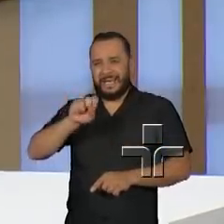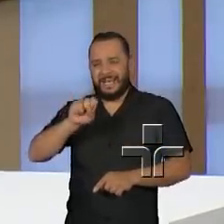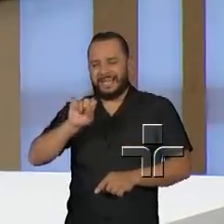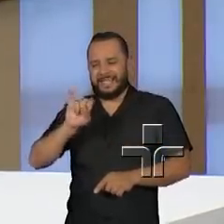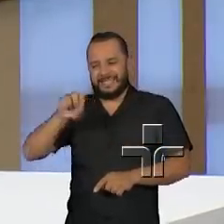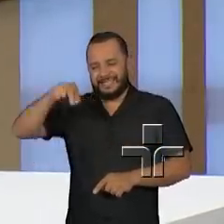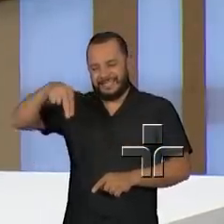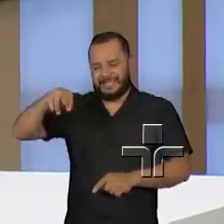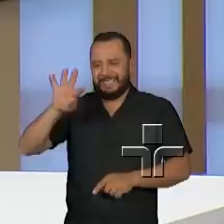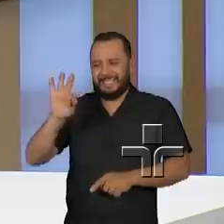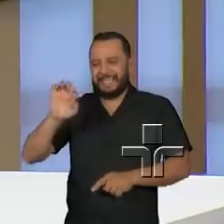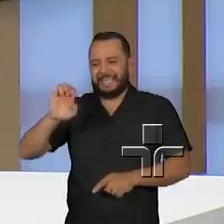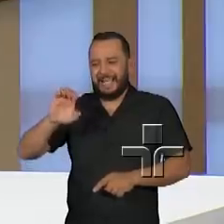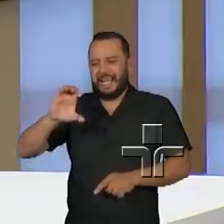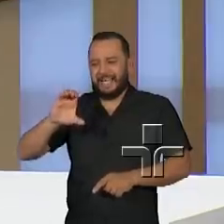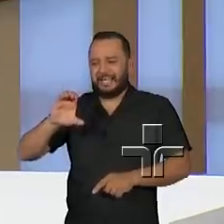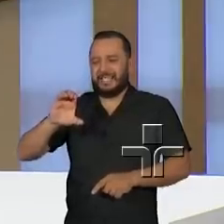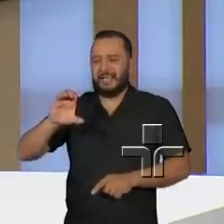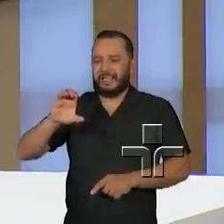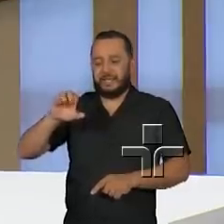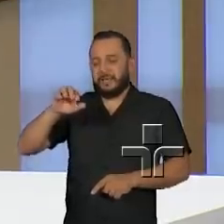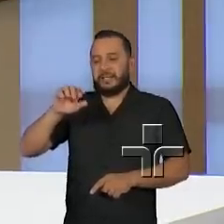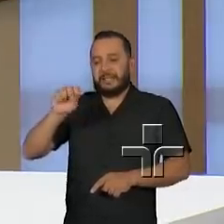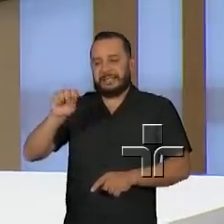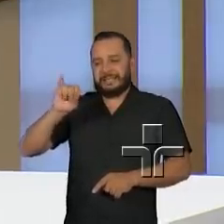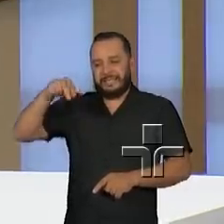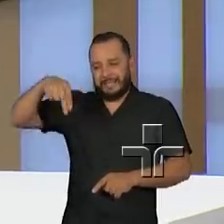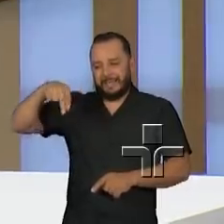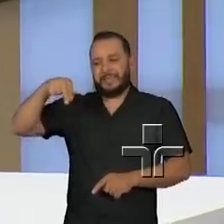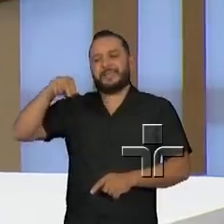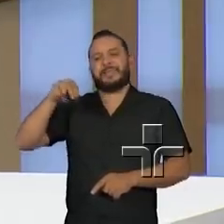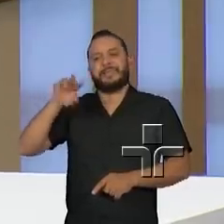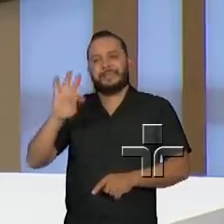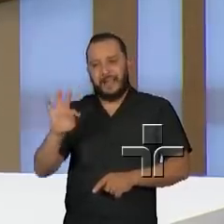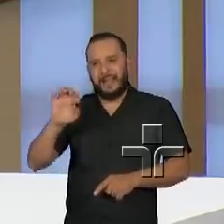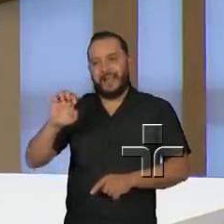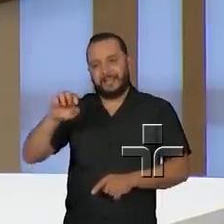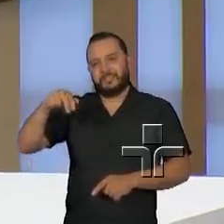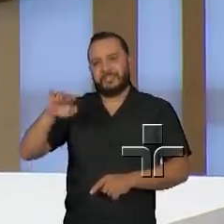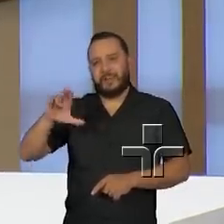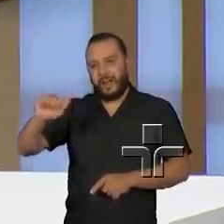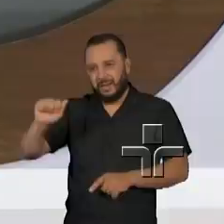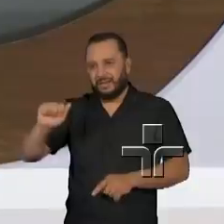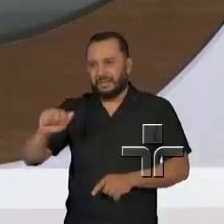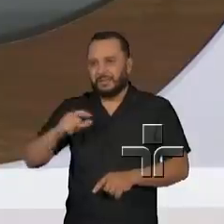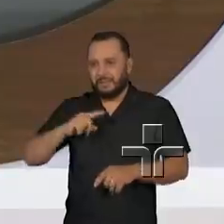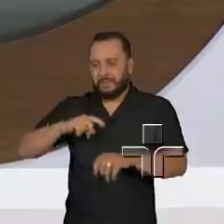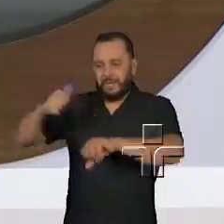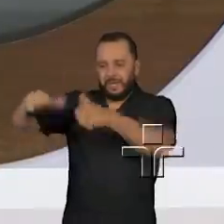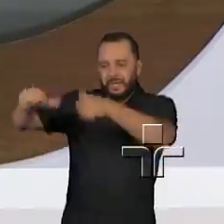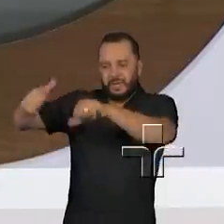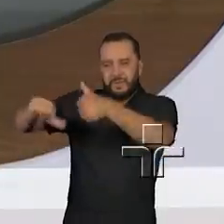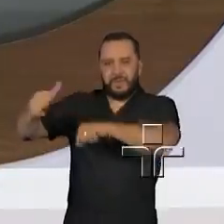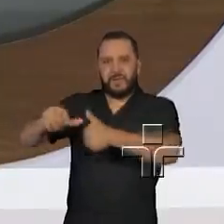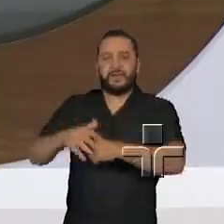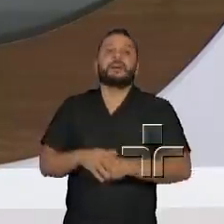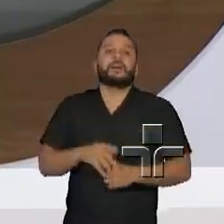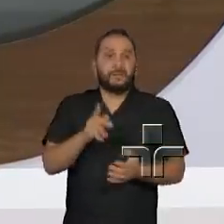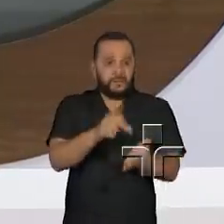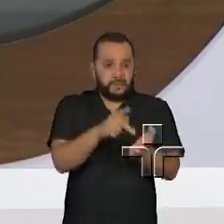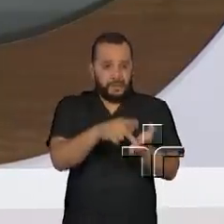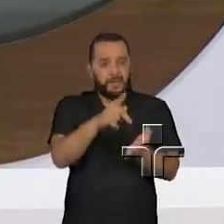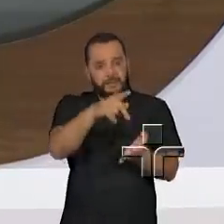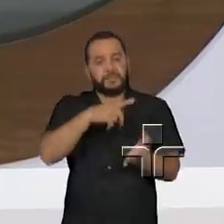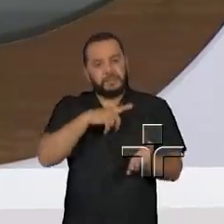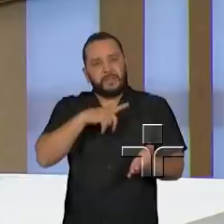eu acho que entra nessa discussão do ministro no Brasil hoje. Que ele tem, inclusive, mais facilidade com esse...